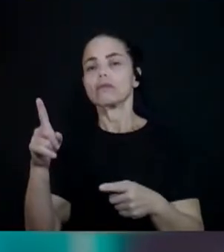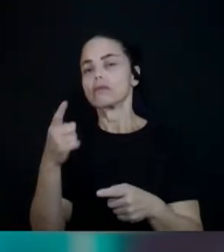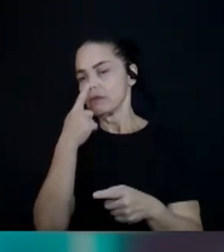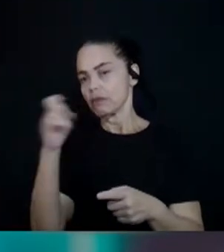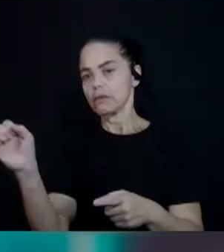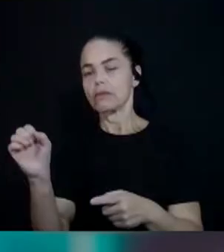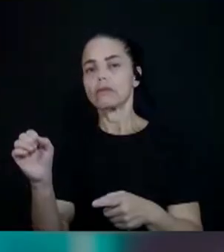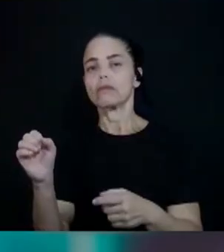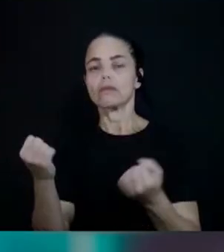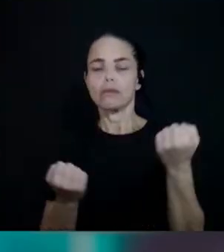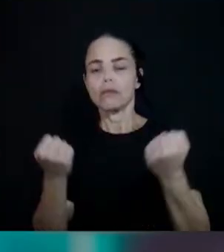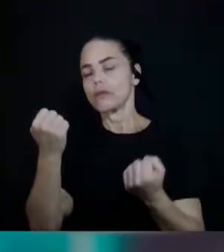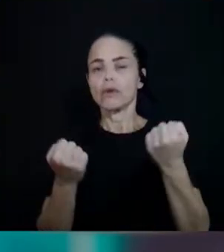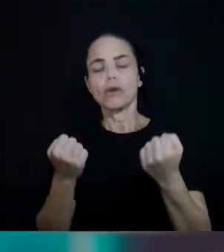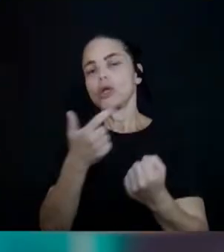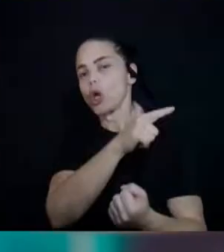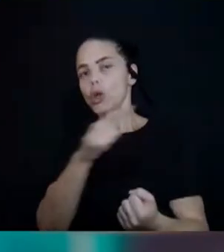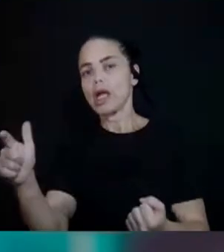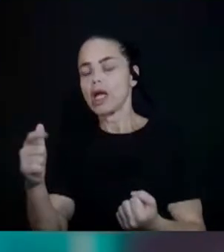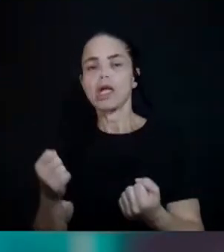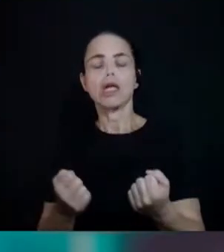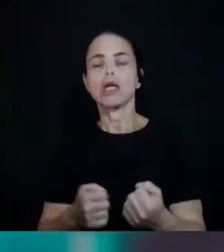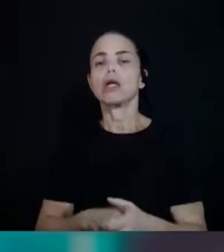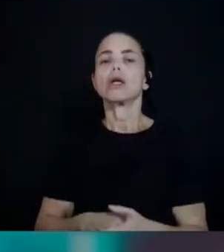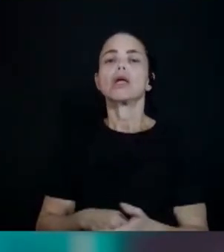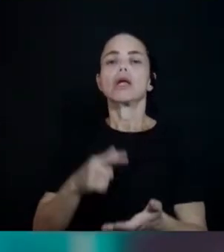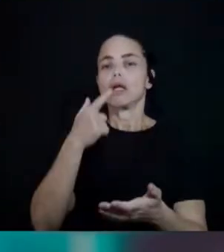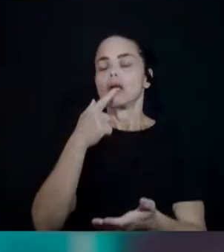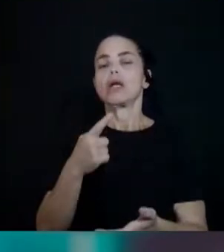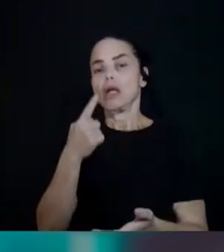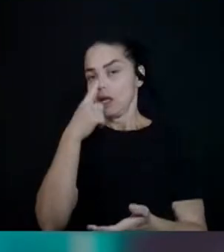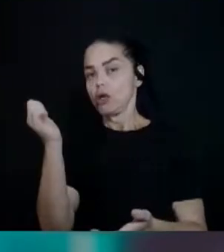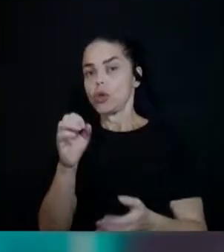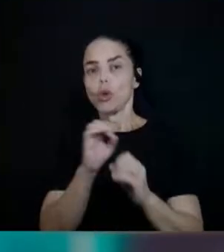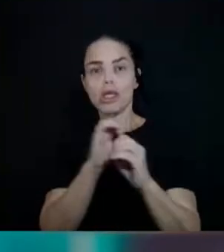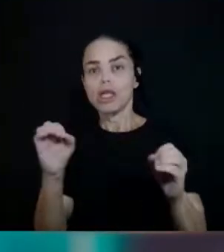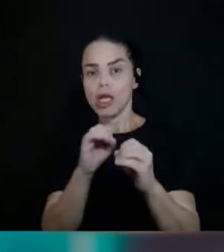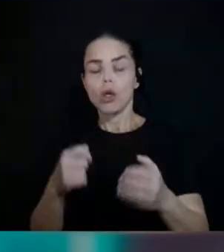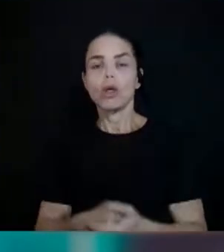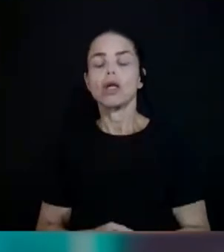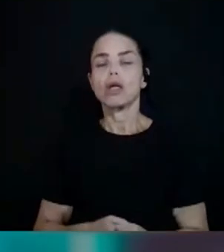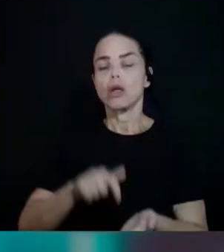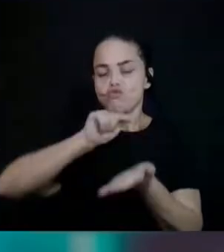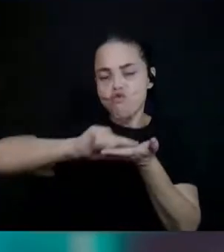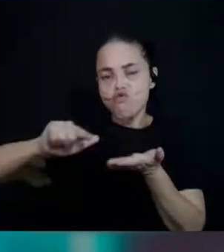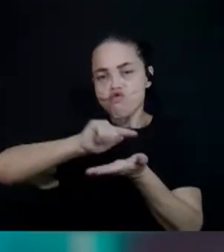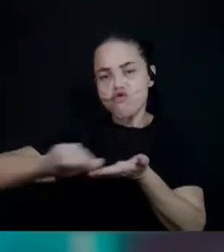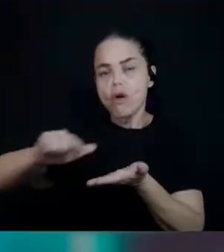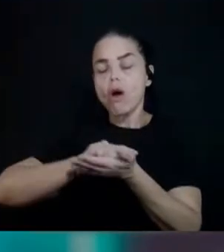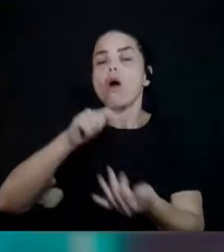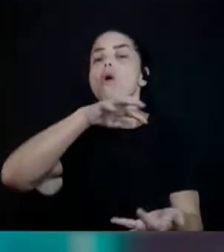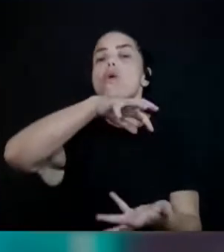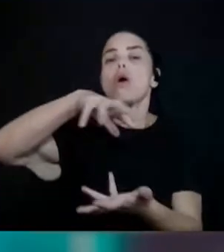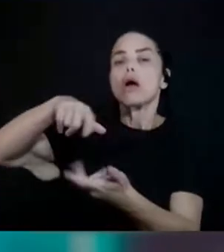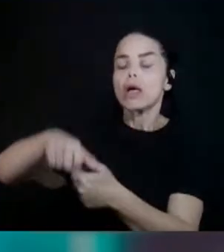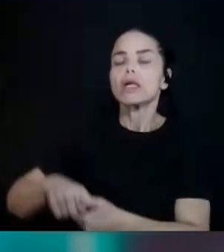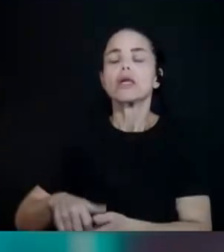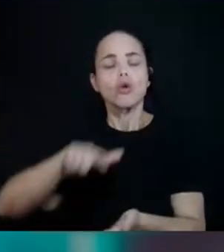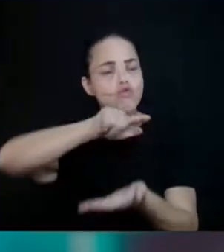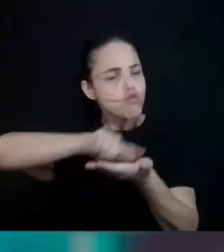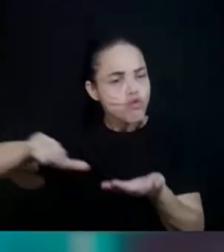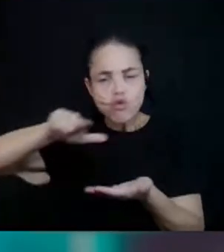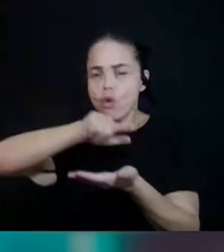carro, junto com a Semana Lixo Zero, que é a semana, inclusive, da limpeza mundial, dia de limpeza